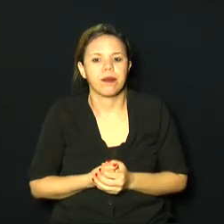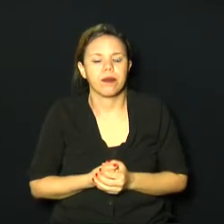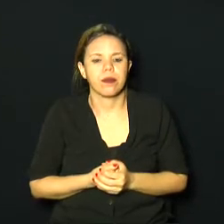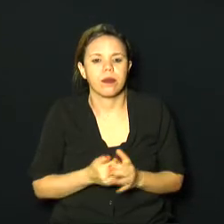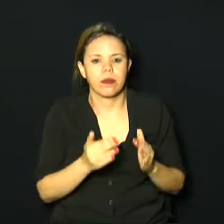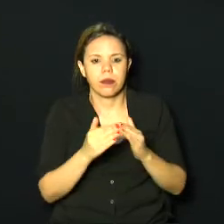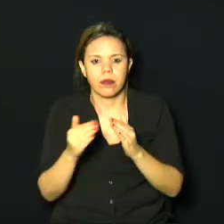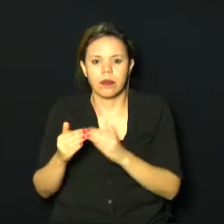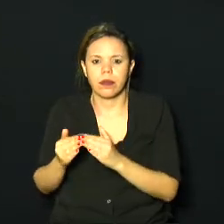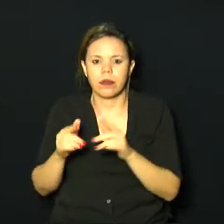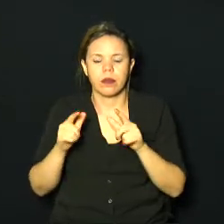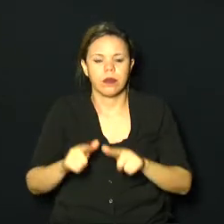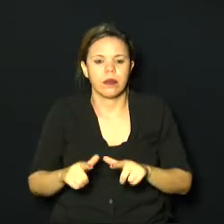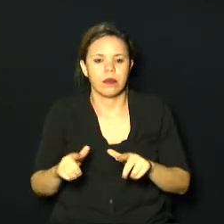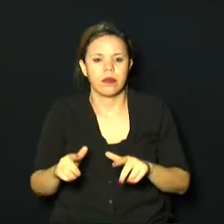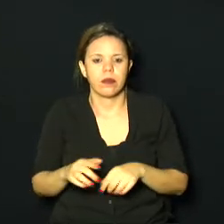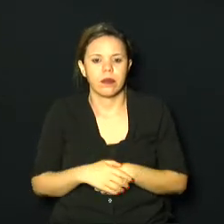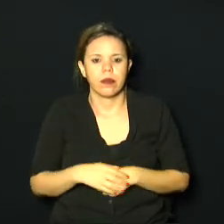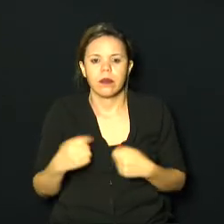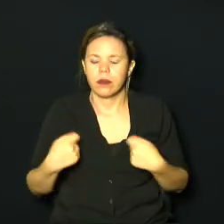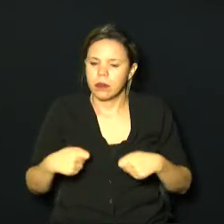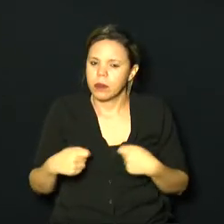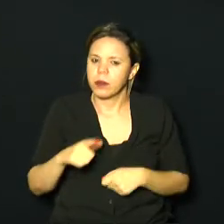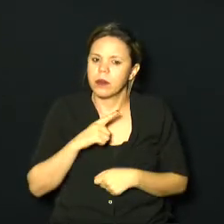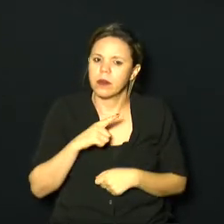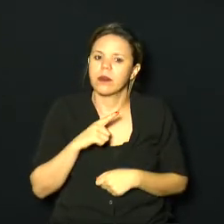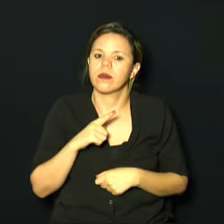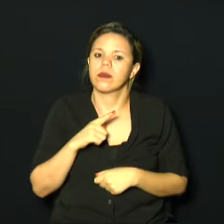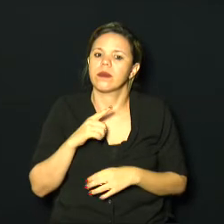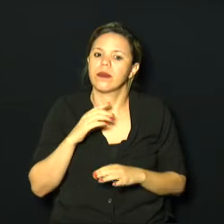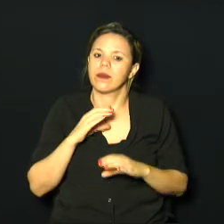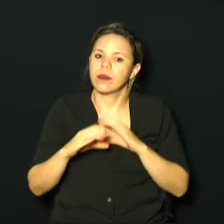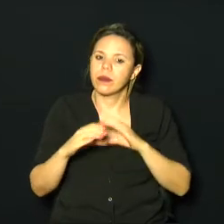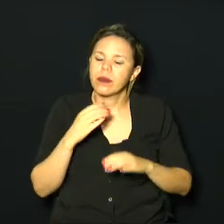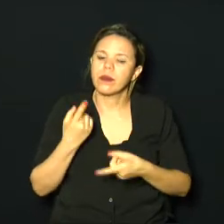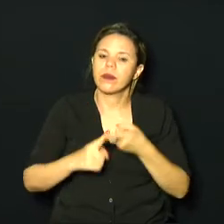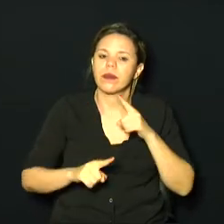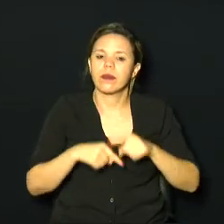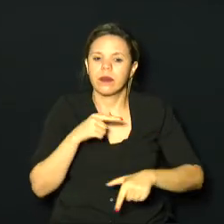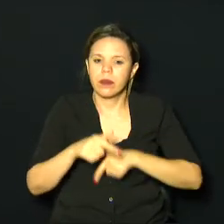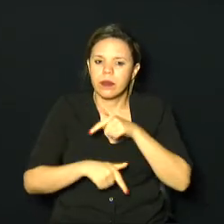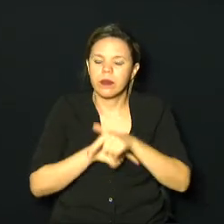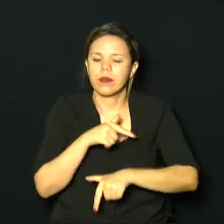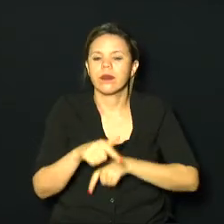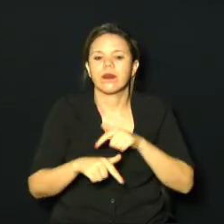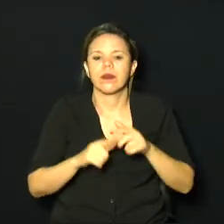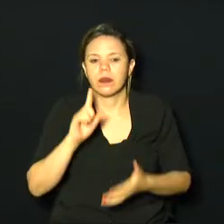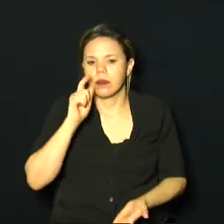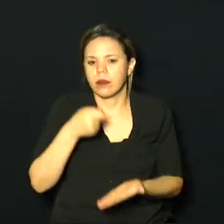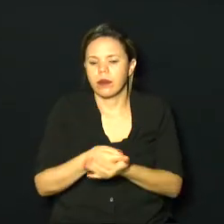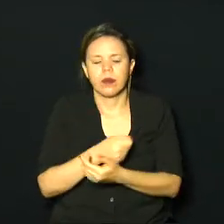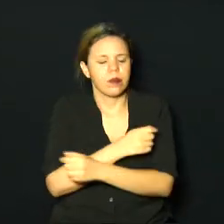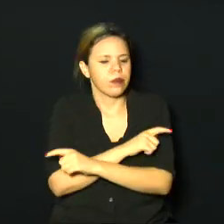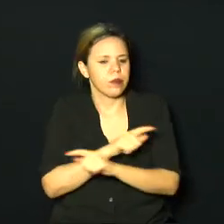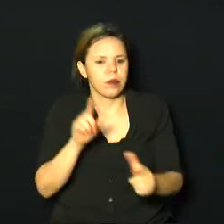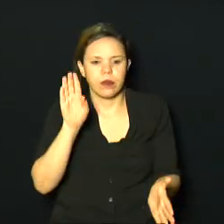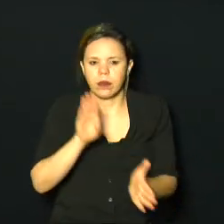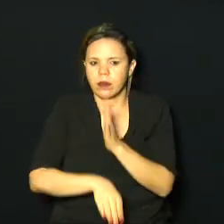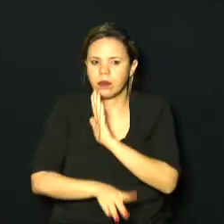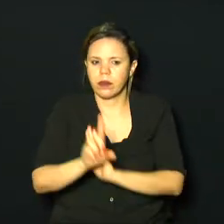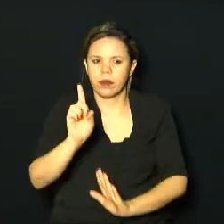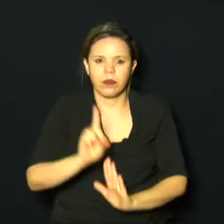morando atualmente nessa ocupação. É preciso que tenha uma articulação, um trabalho em rede para garantir que não haja violação de